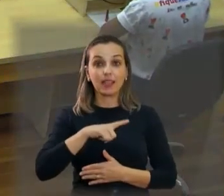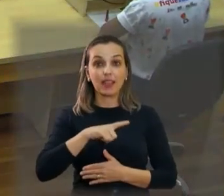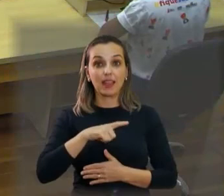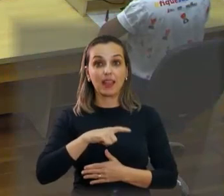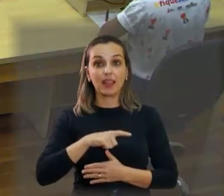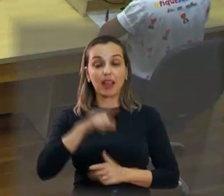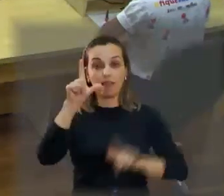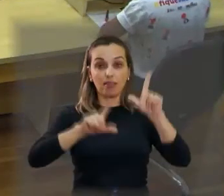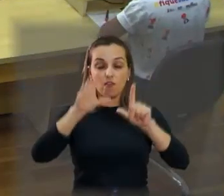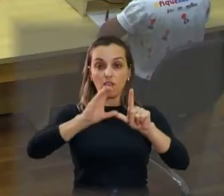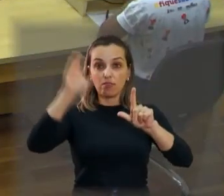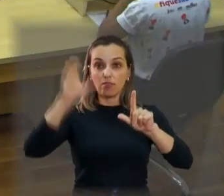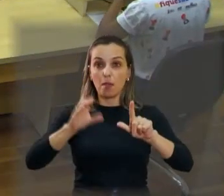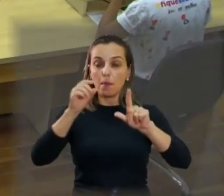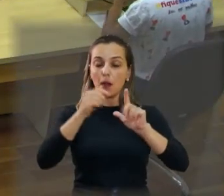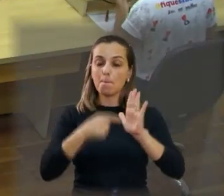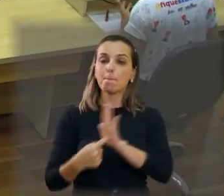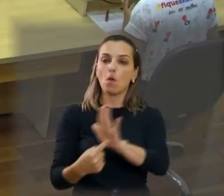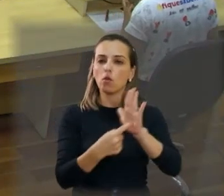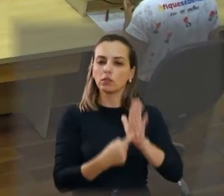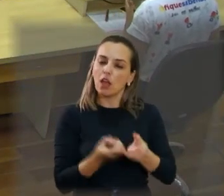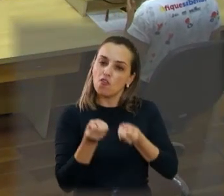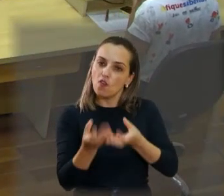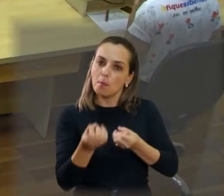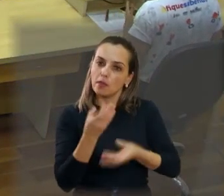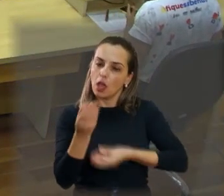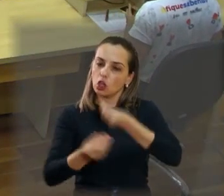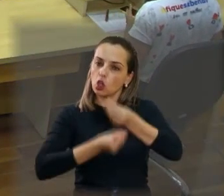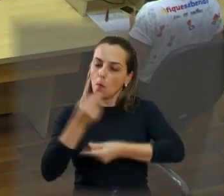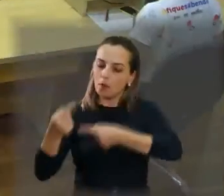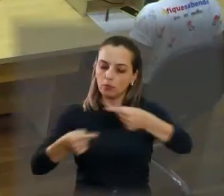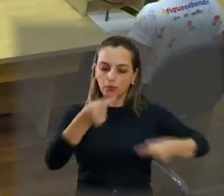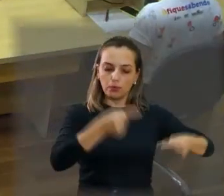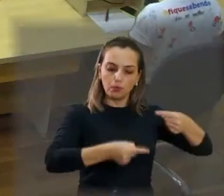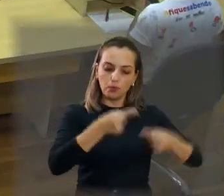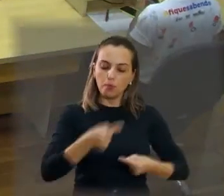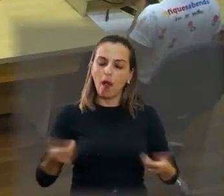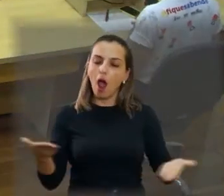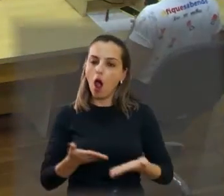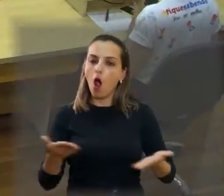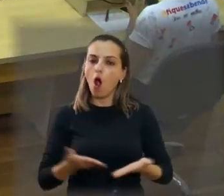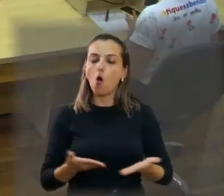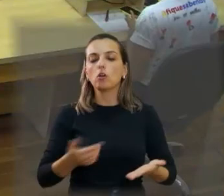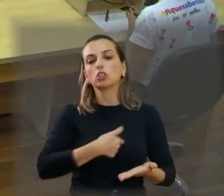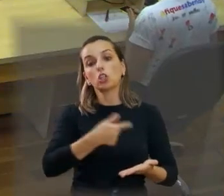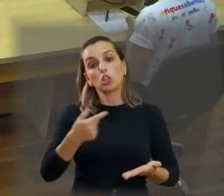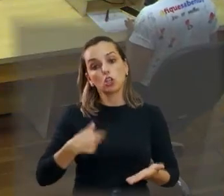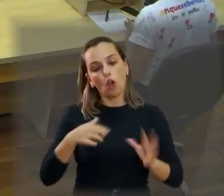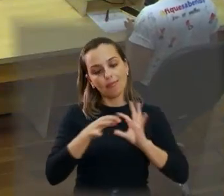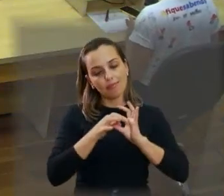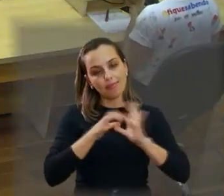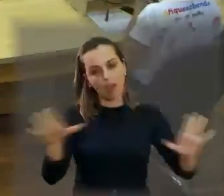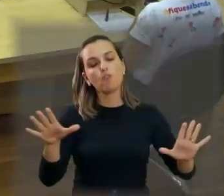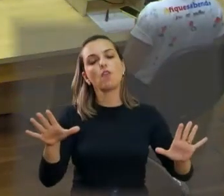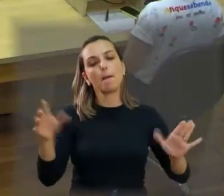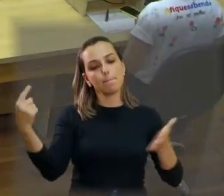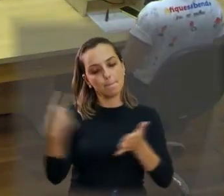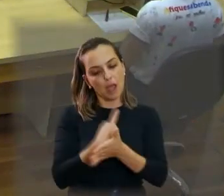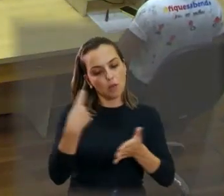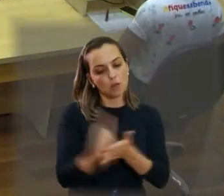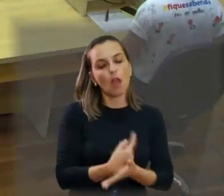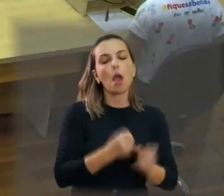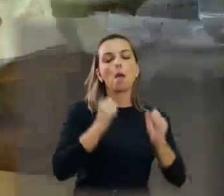aí da TV Câmara para vocês se informarem de como foi esse espaço importante e nós seguimos à inteira disposição por